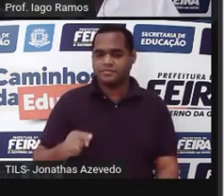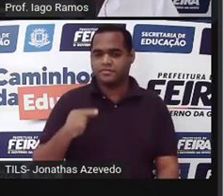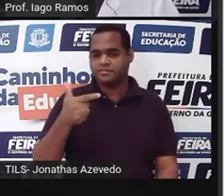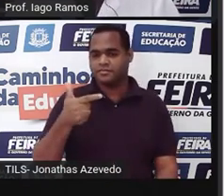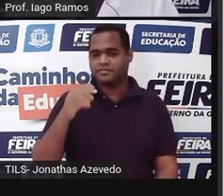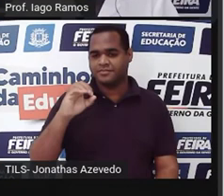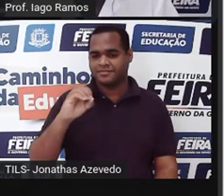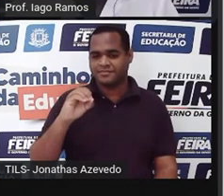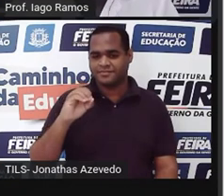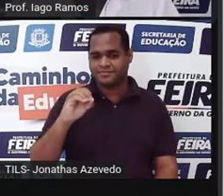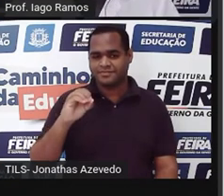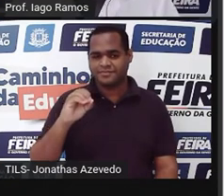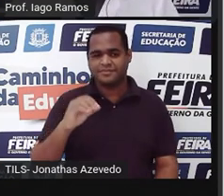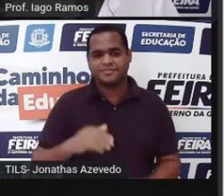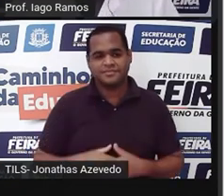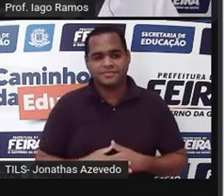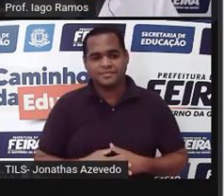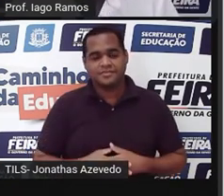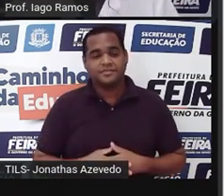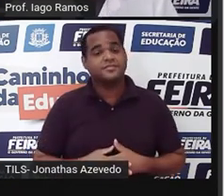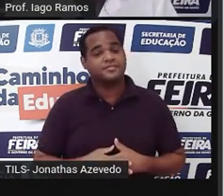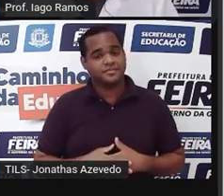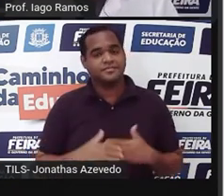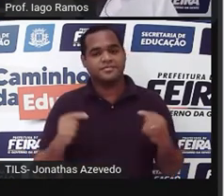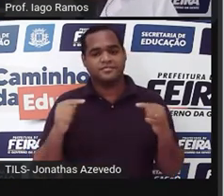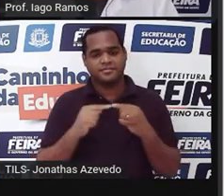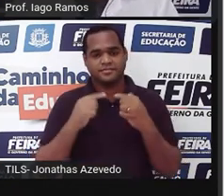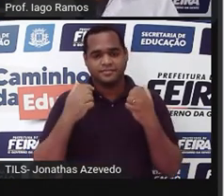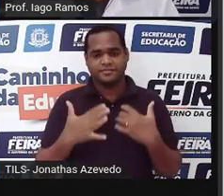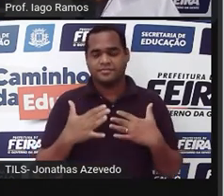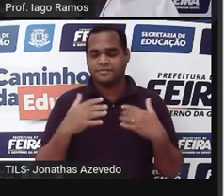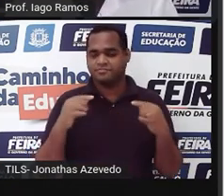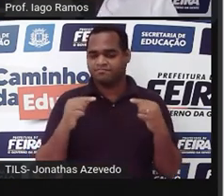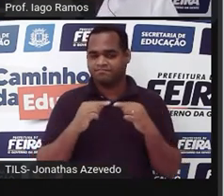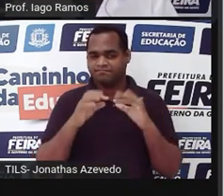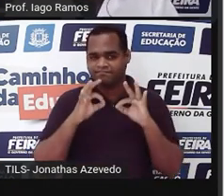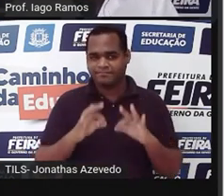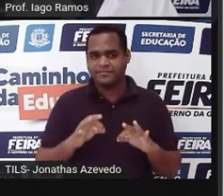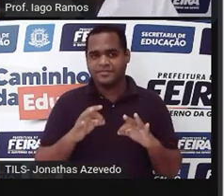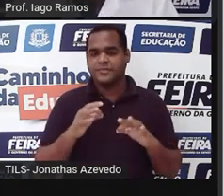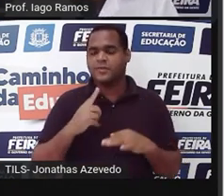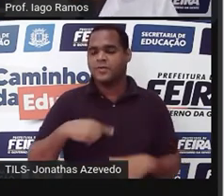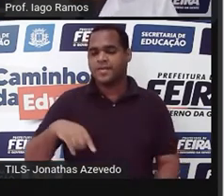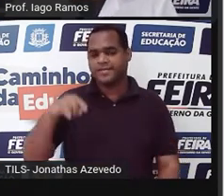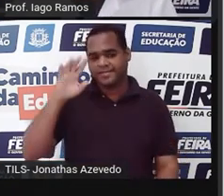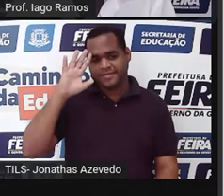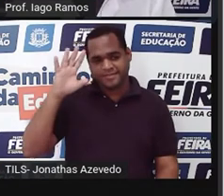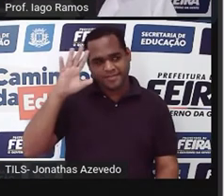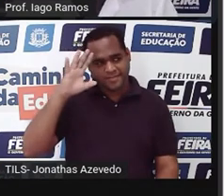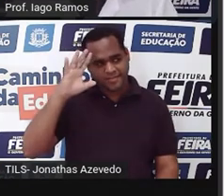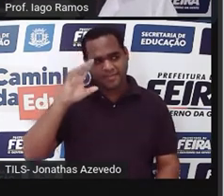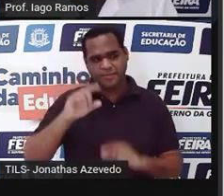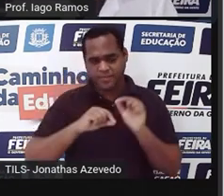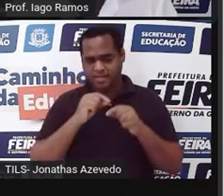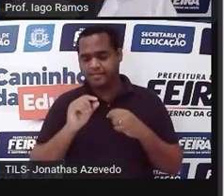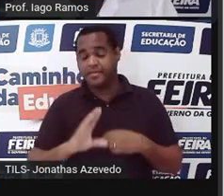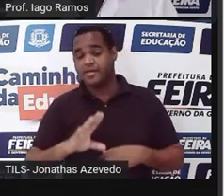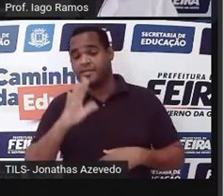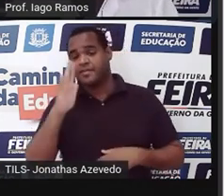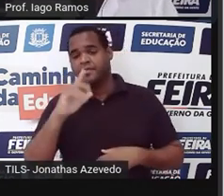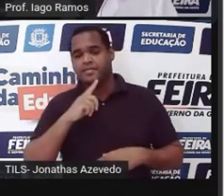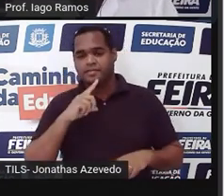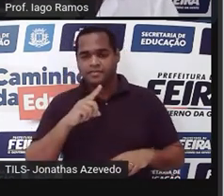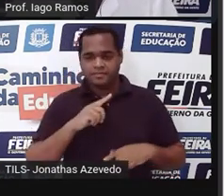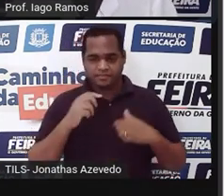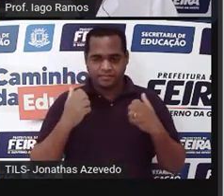e vinte centavos Então essa é a forma correta de nós pensarmos nessa situação